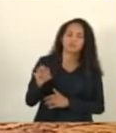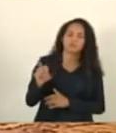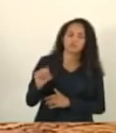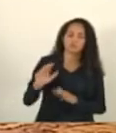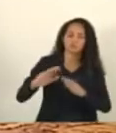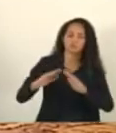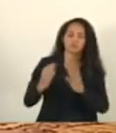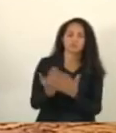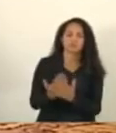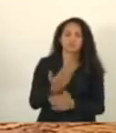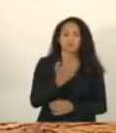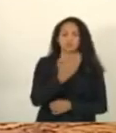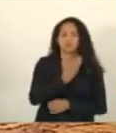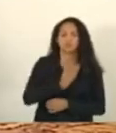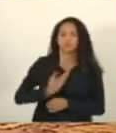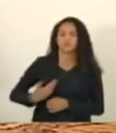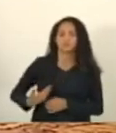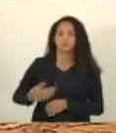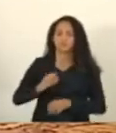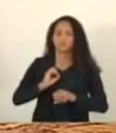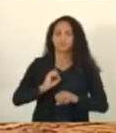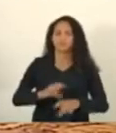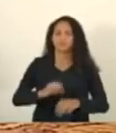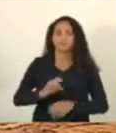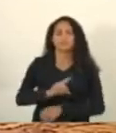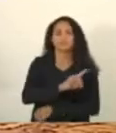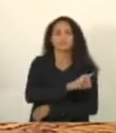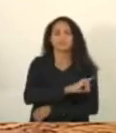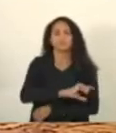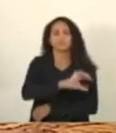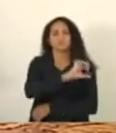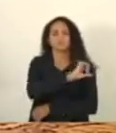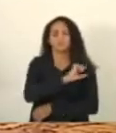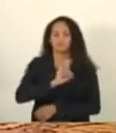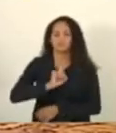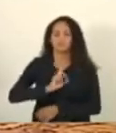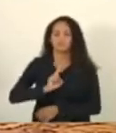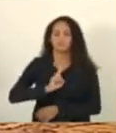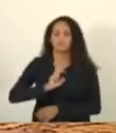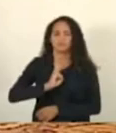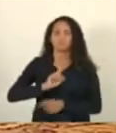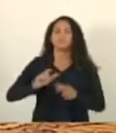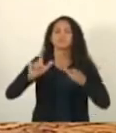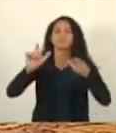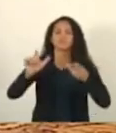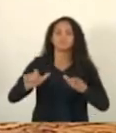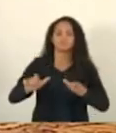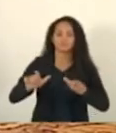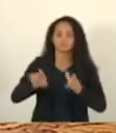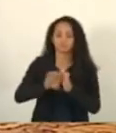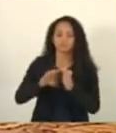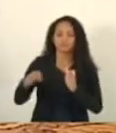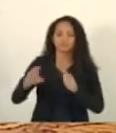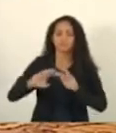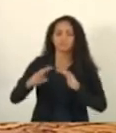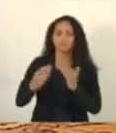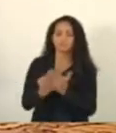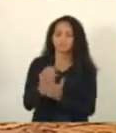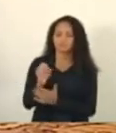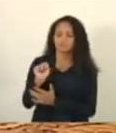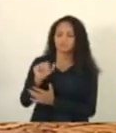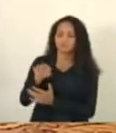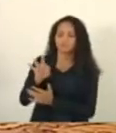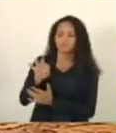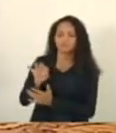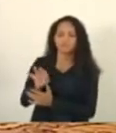Escola Estadual de Ensino Fundamental e Médio, Escola Santo Antônio, em São Mateus, no Espírito Santo.